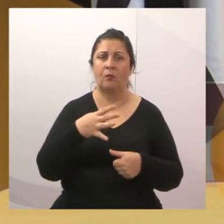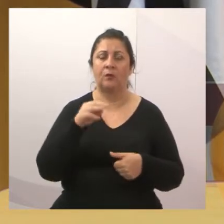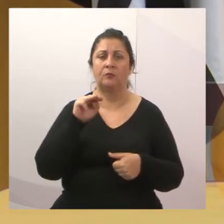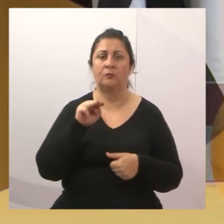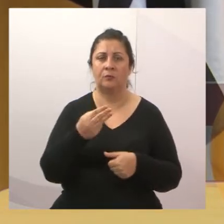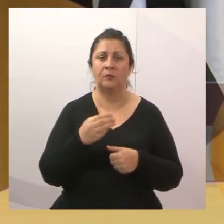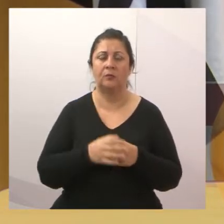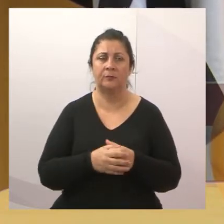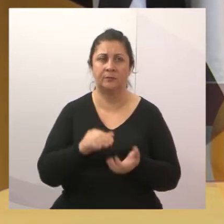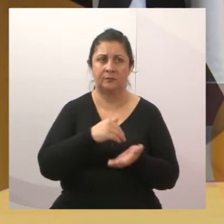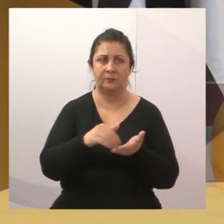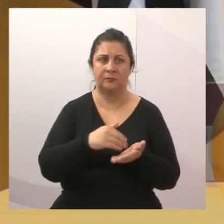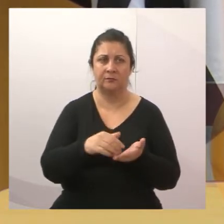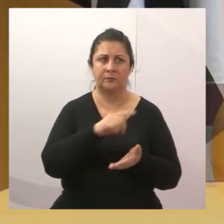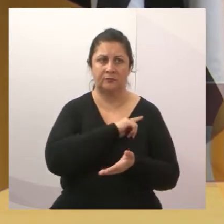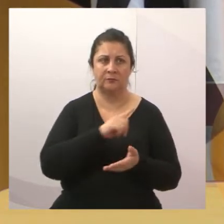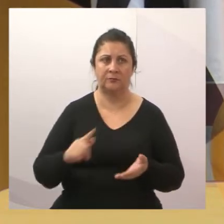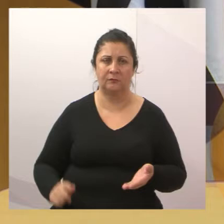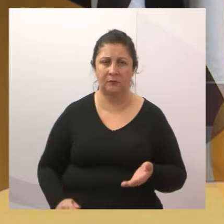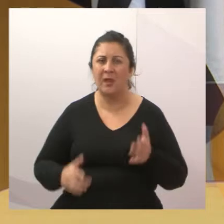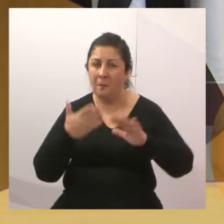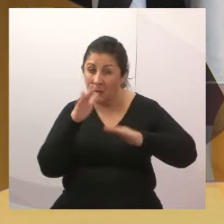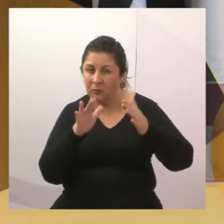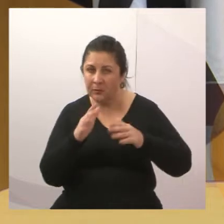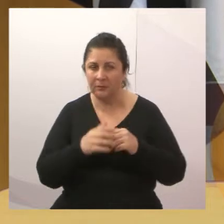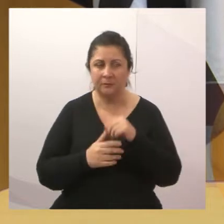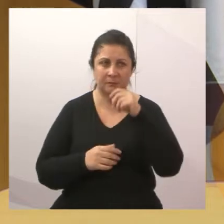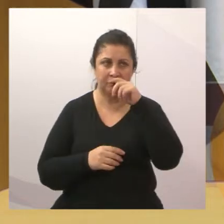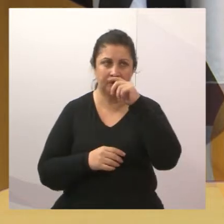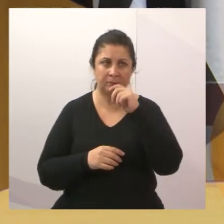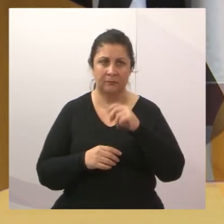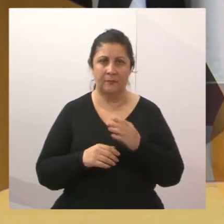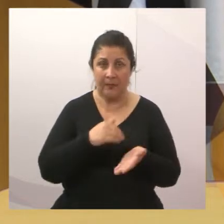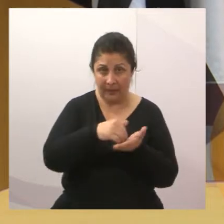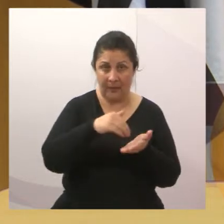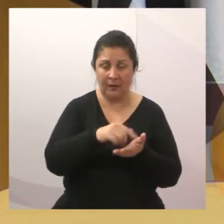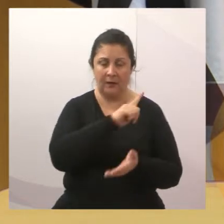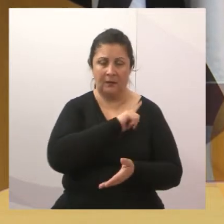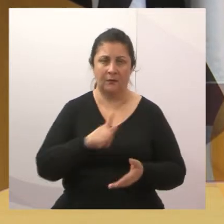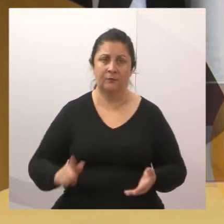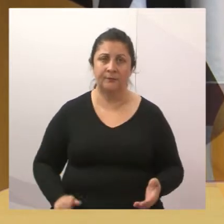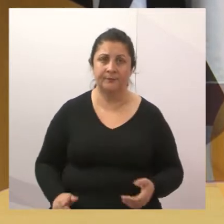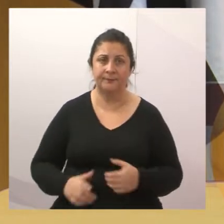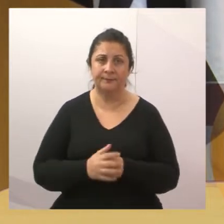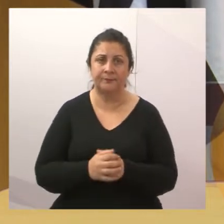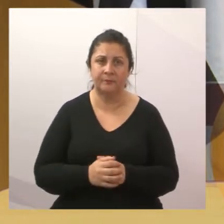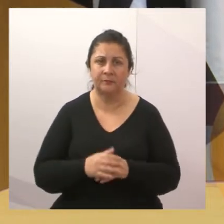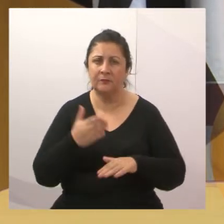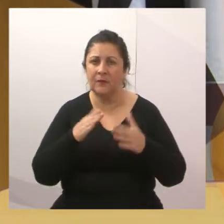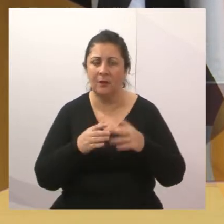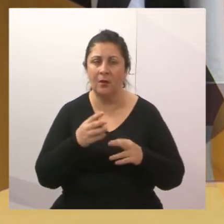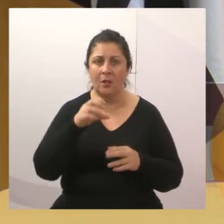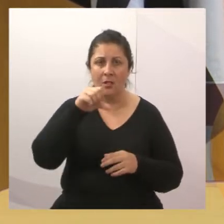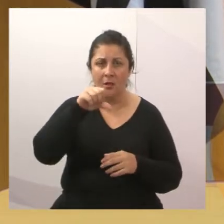4.423.000, a Secretaria de Governo, eu vou falar aproximadamente, tá bem? A Secretaria de Governo, aproximadamente